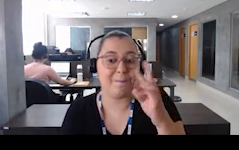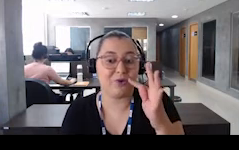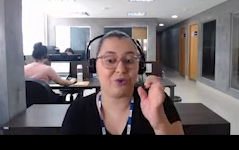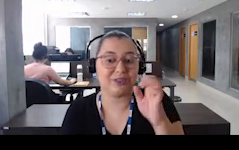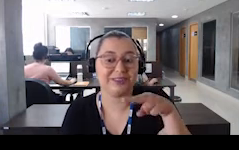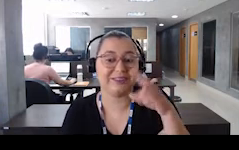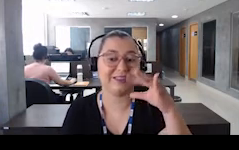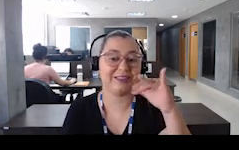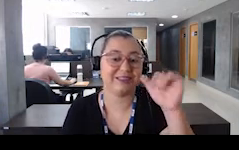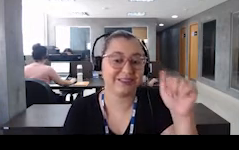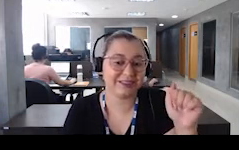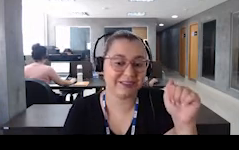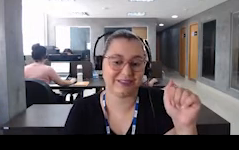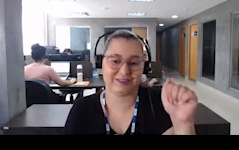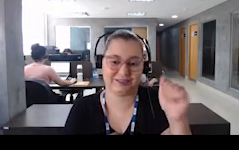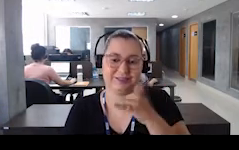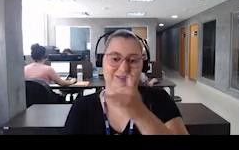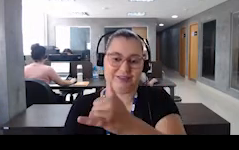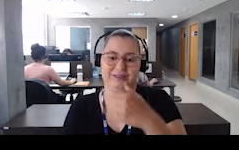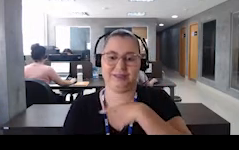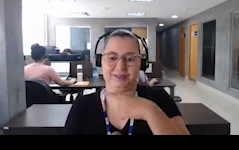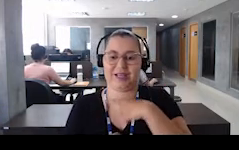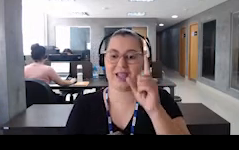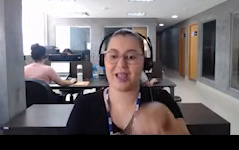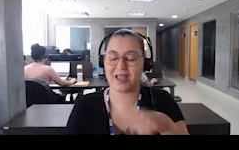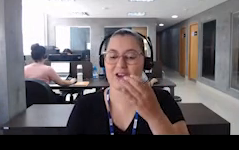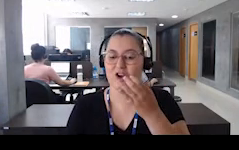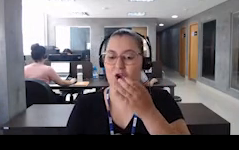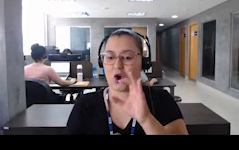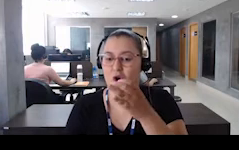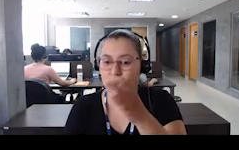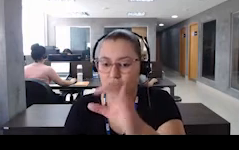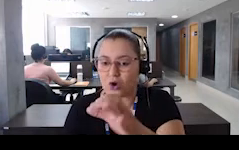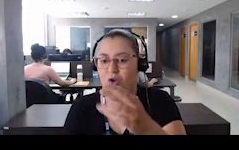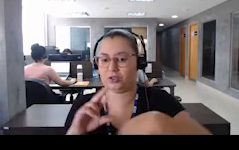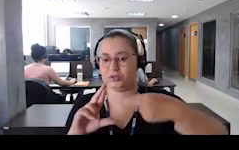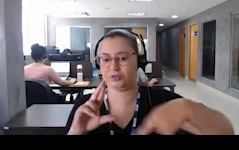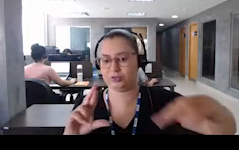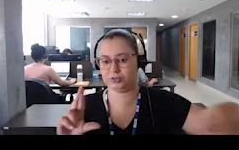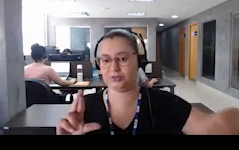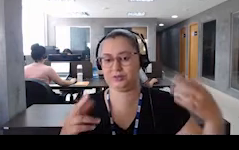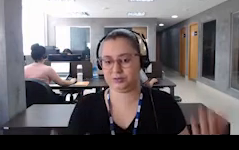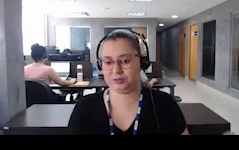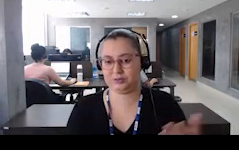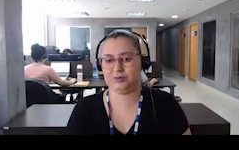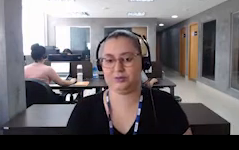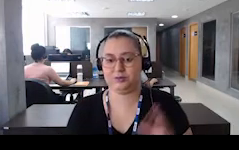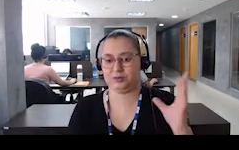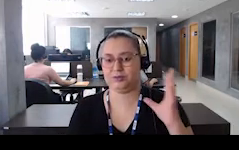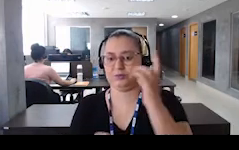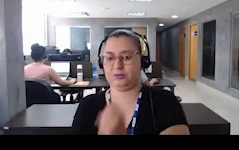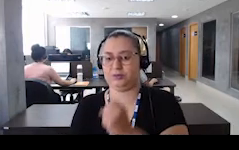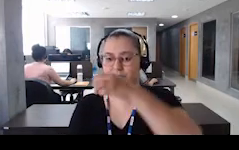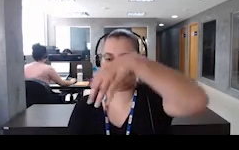potência elétrica, né? A informação até então que a gente tem é de quê? É de resistência, né? Quanto que é a resistência aqui